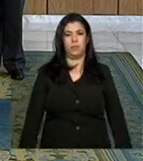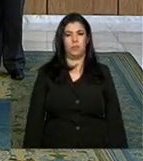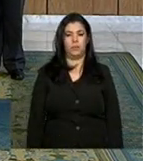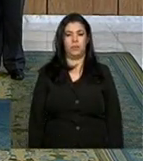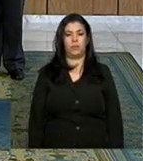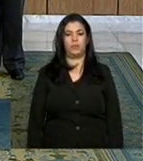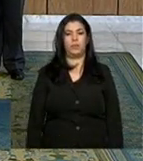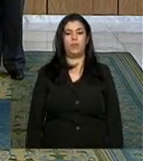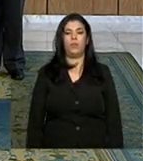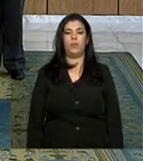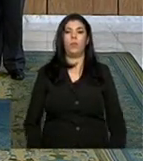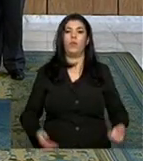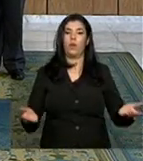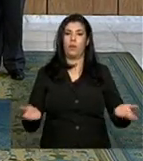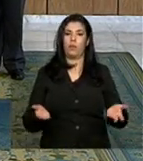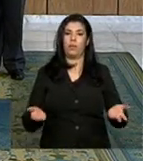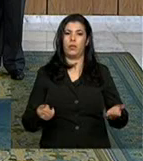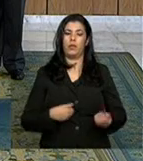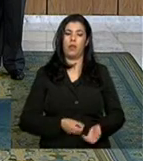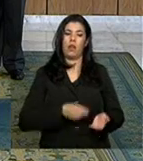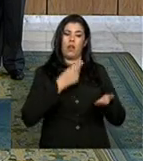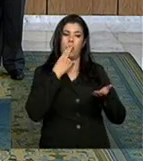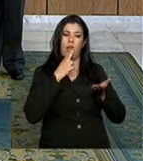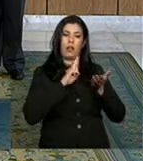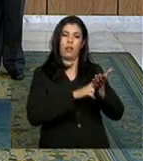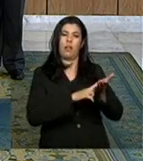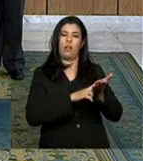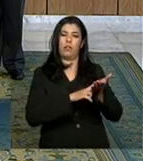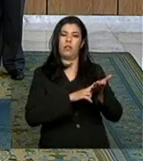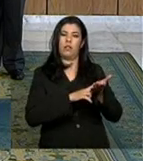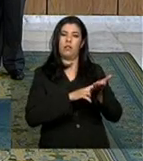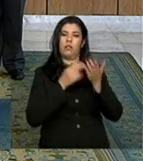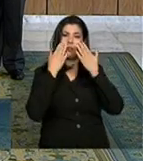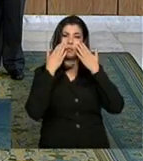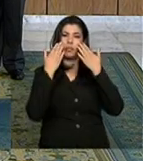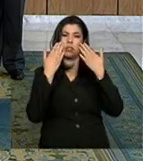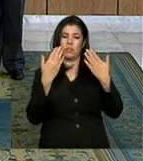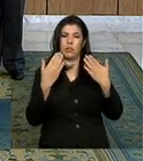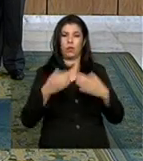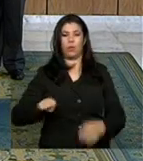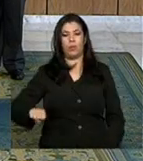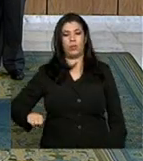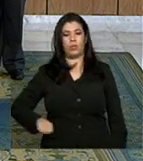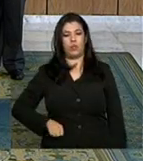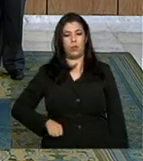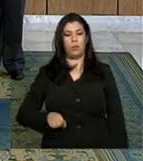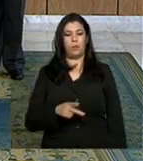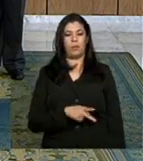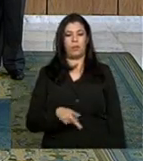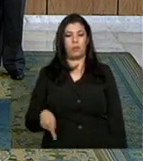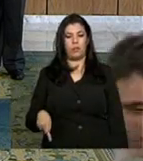Então, a presidenta Dilma Rousseff recebe a carta credencial do embaixador paraguaio.